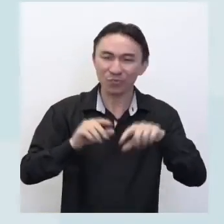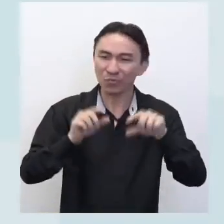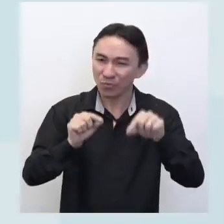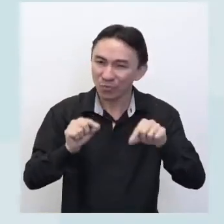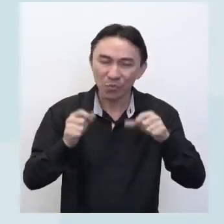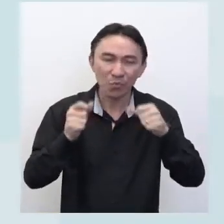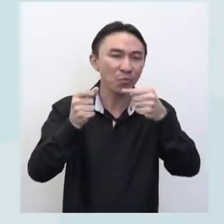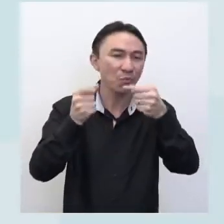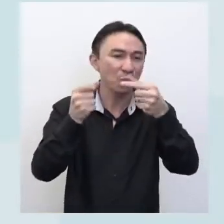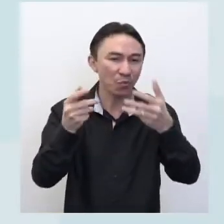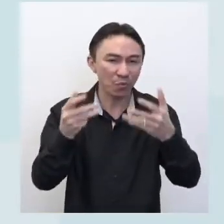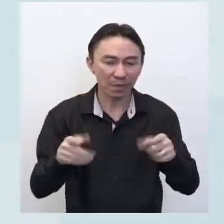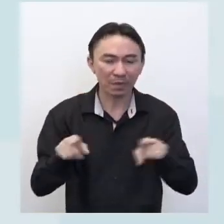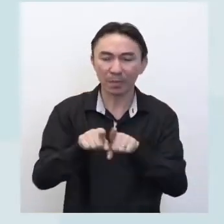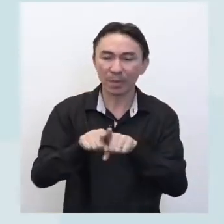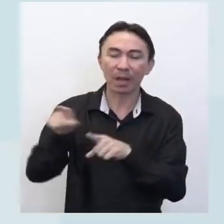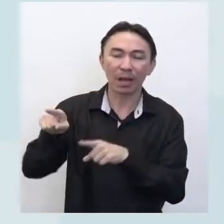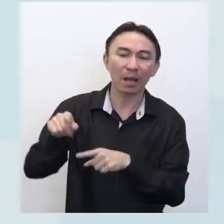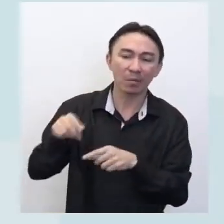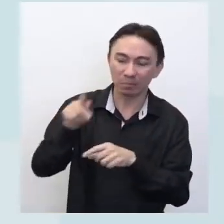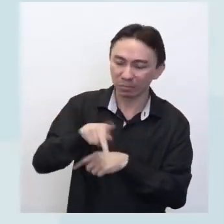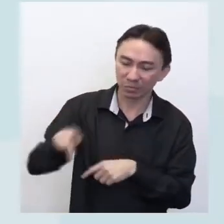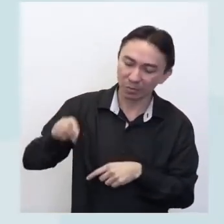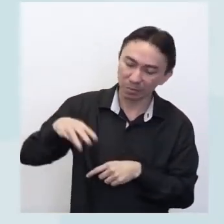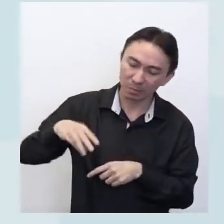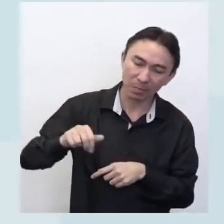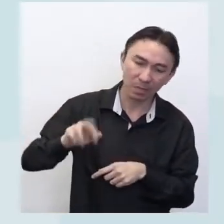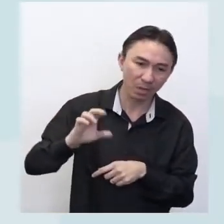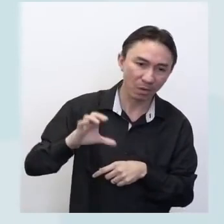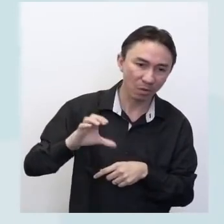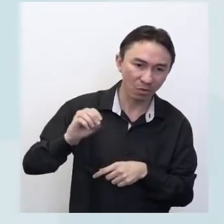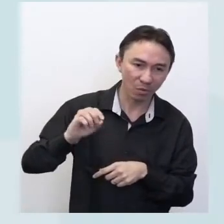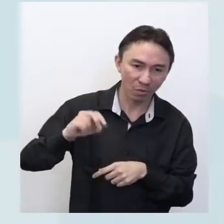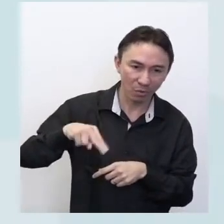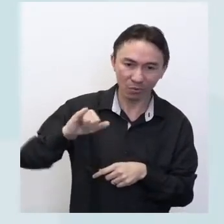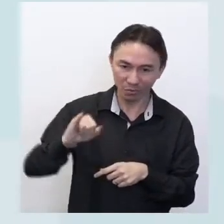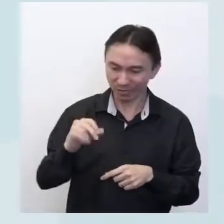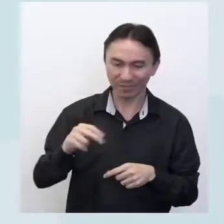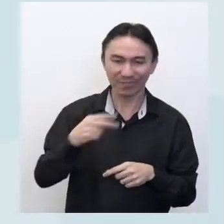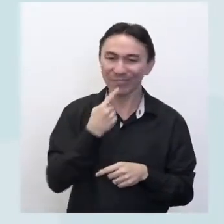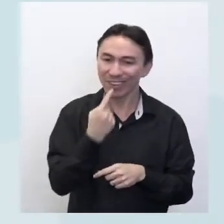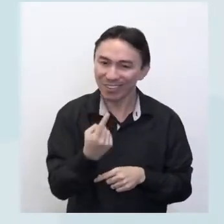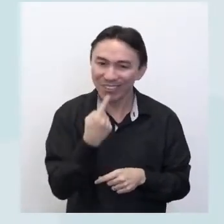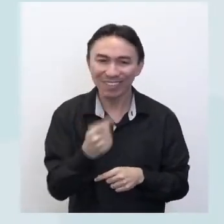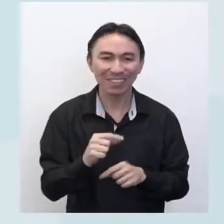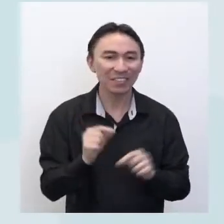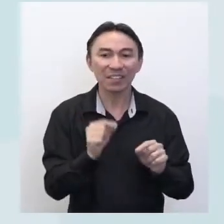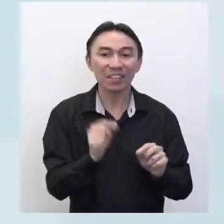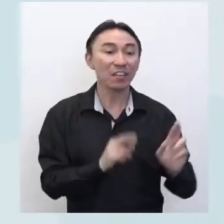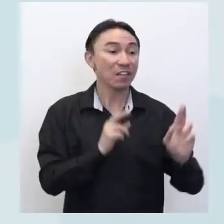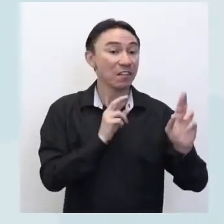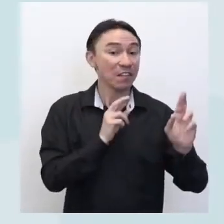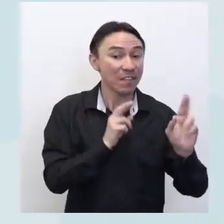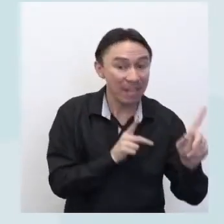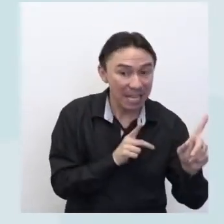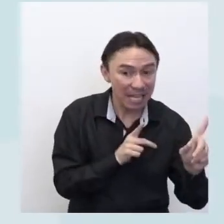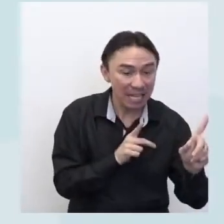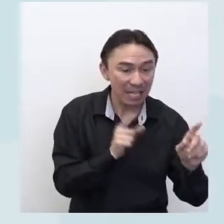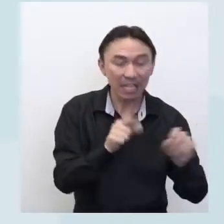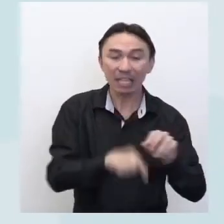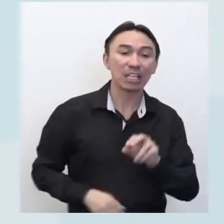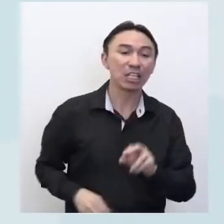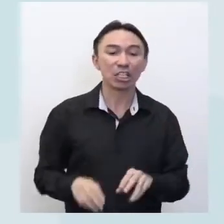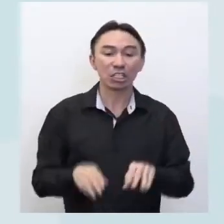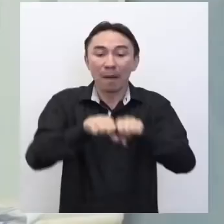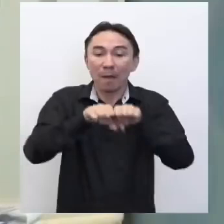professor Marconi falou também nas aulas passadas, sobre o que era diferença e o que era desigualdade. Vocês se lembram